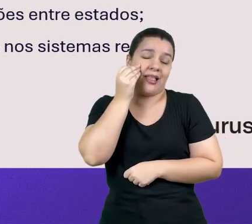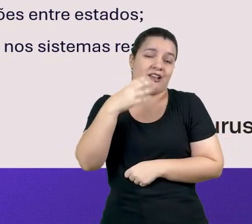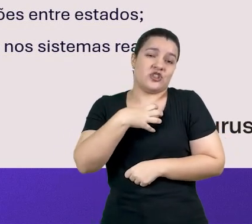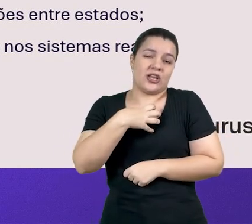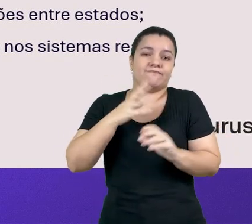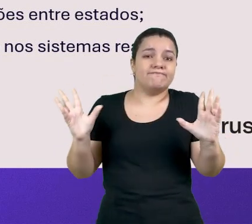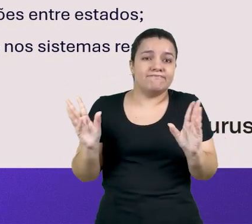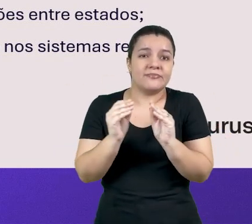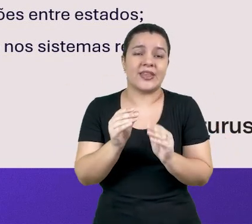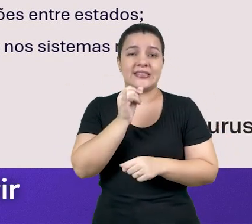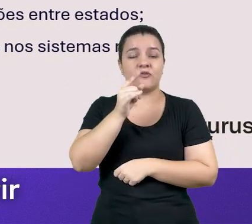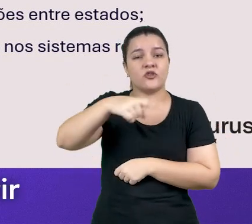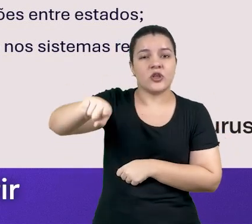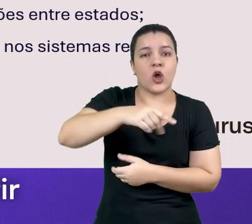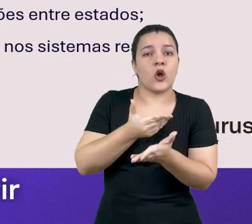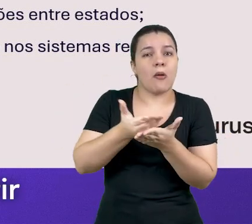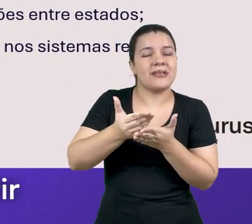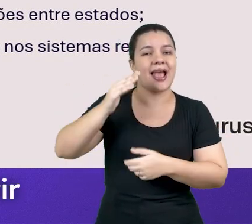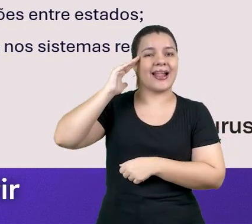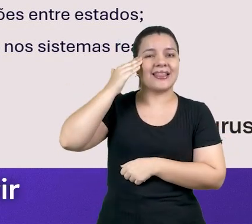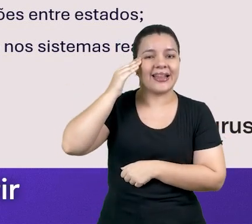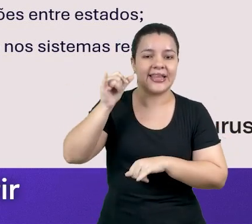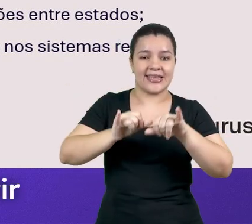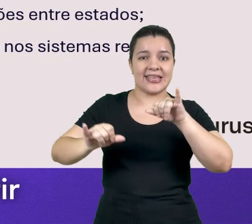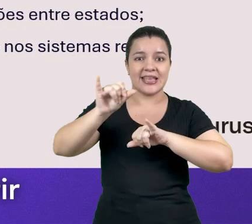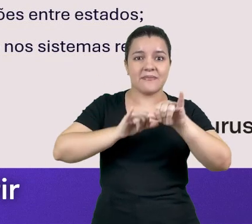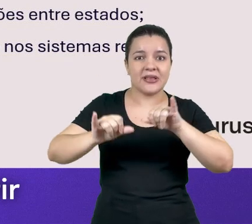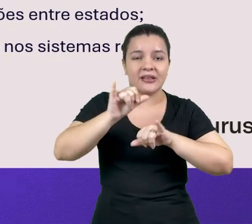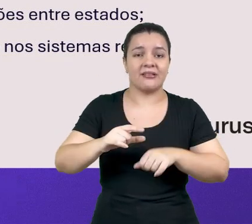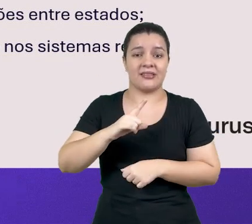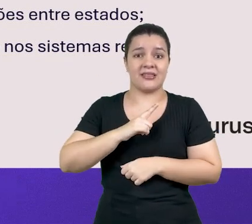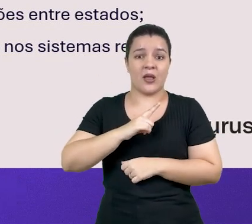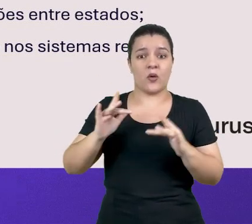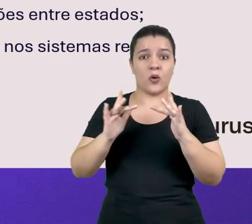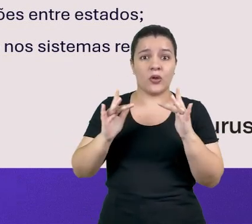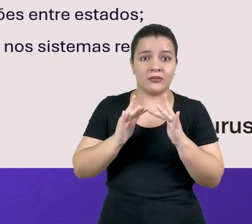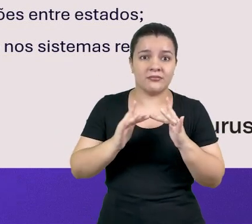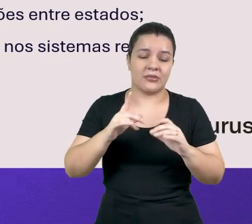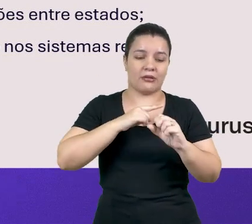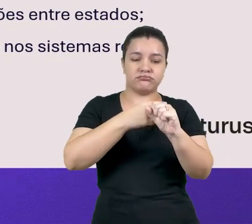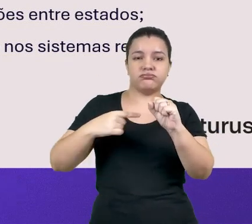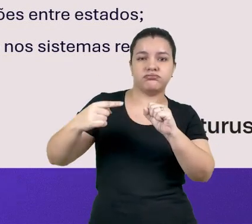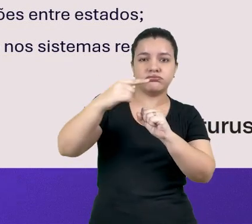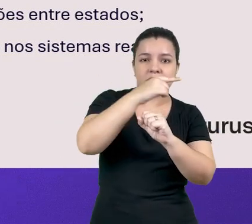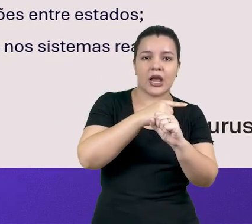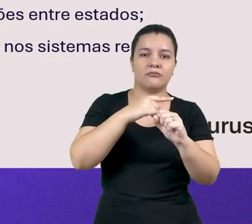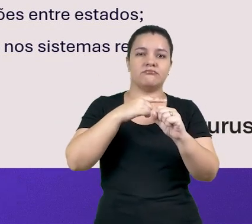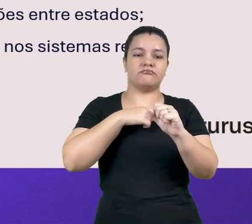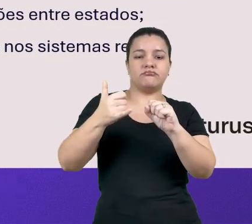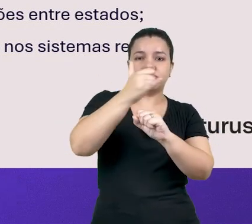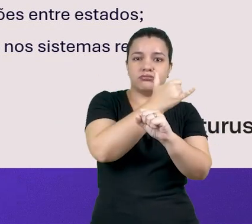simples, é você começar a compreender a química a partir da interação entre os elétrons e o